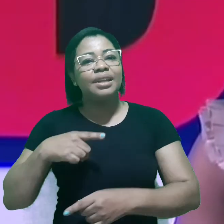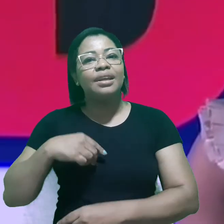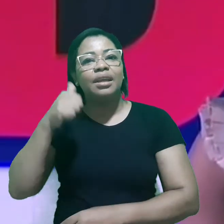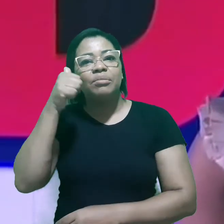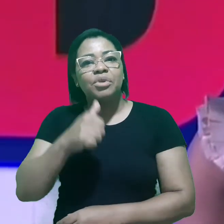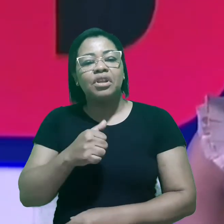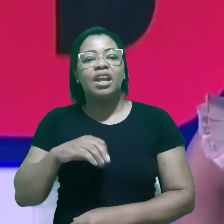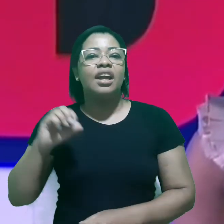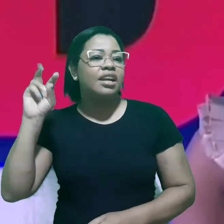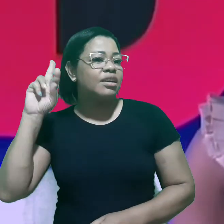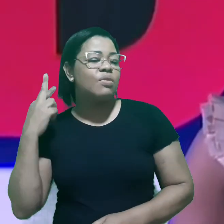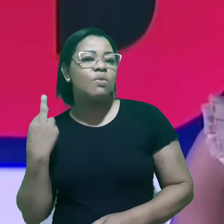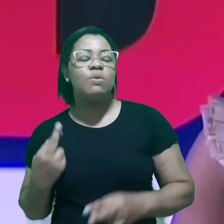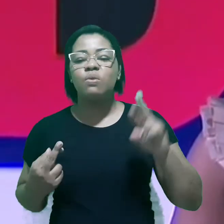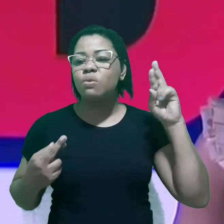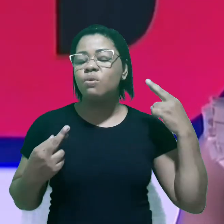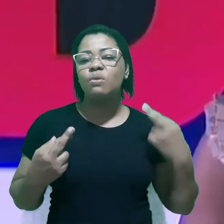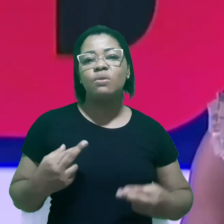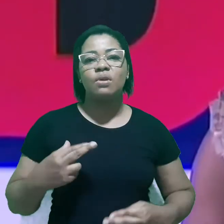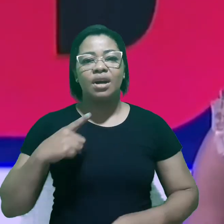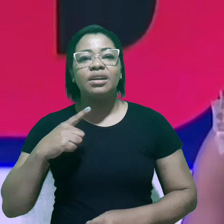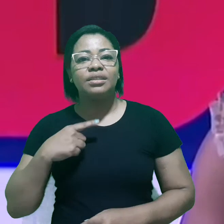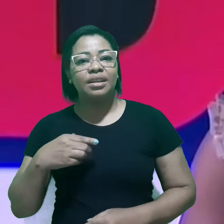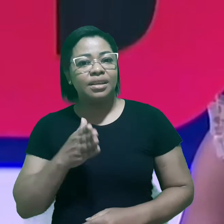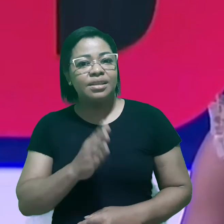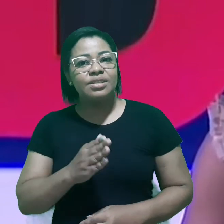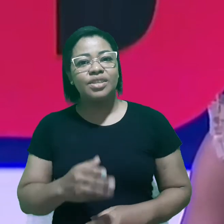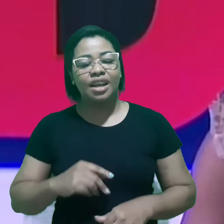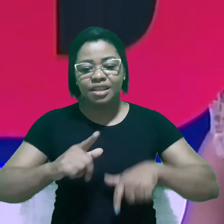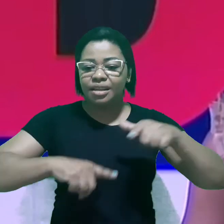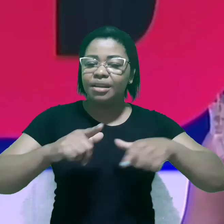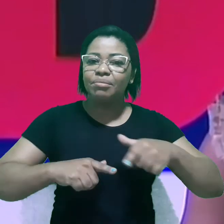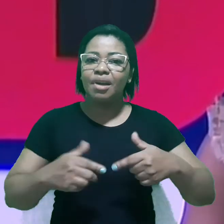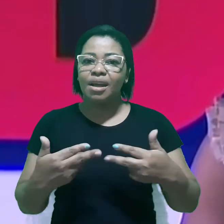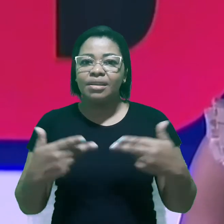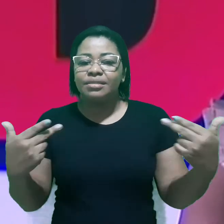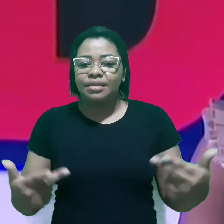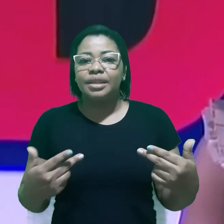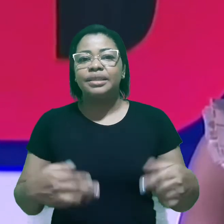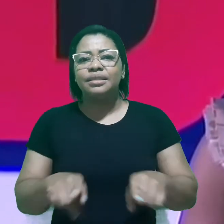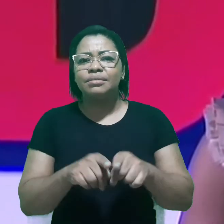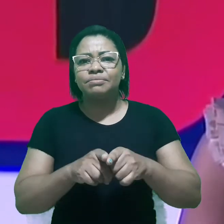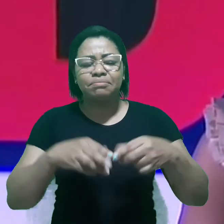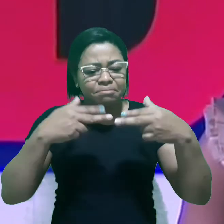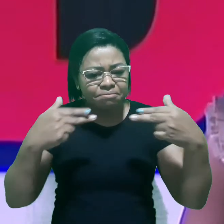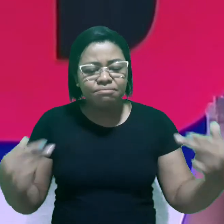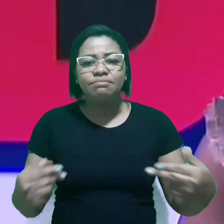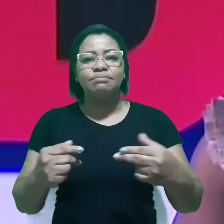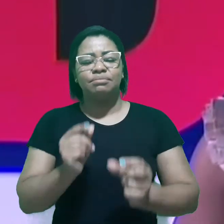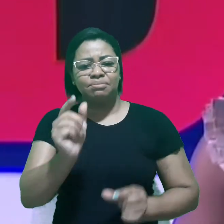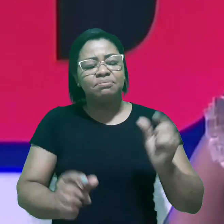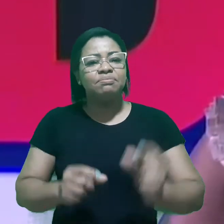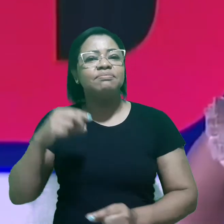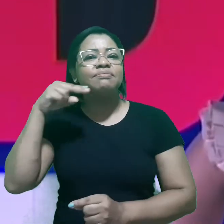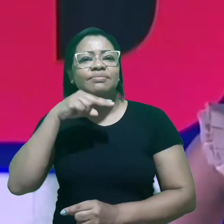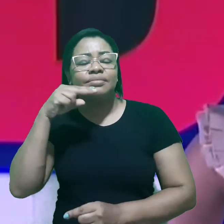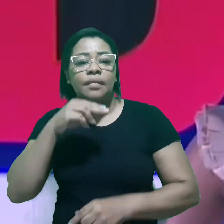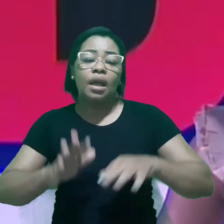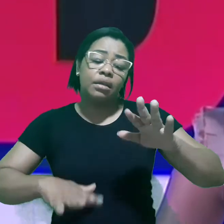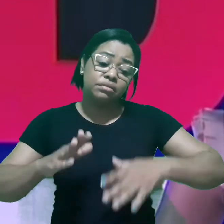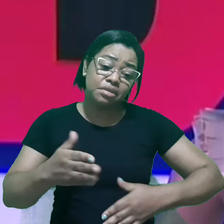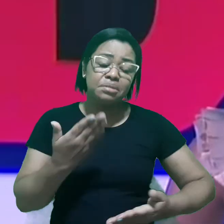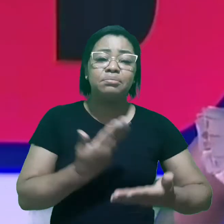outros nigerianos que começam negócios e às vezes fracassam, mas continuam a fomentar a ambição. Toda vez que estou em casa,